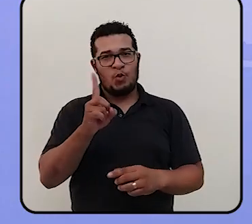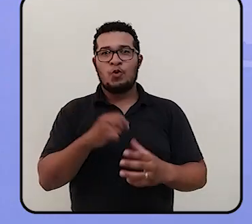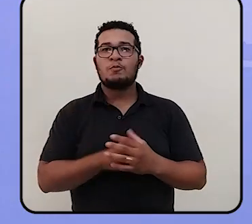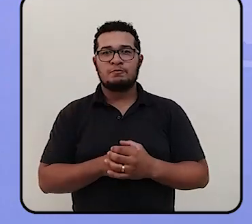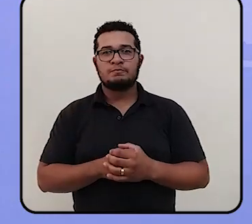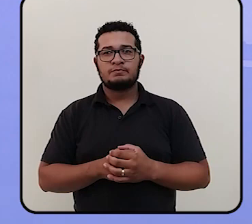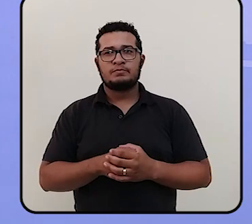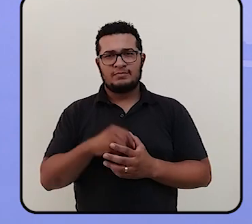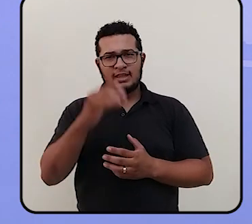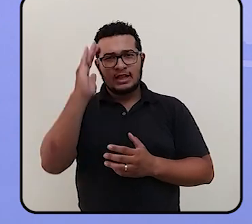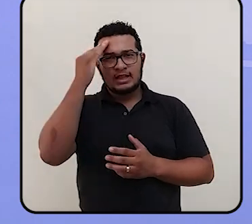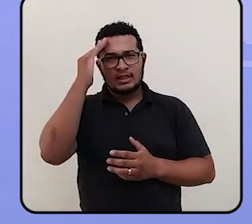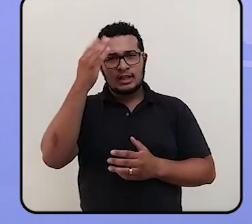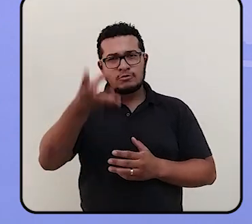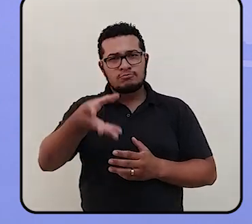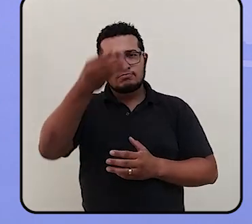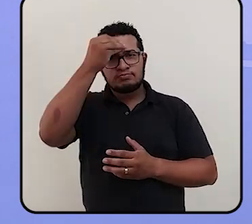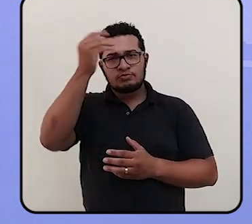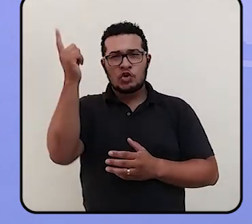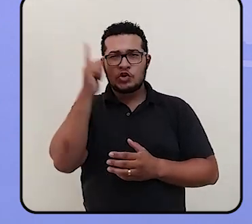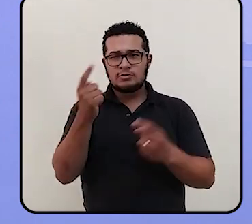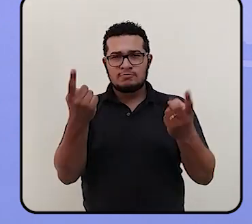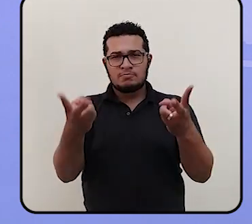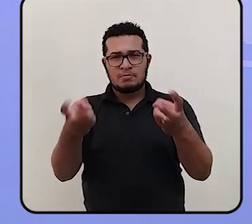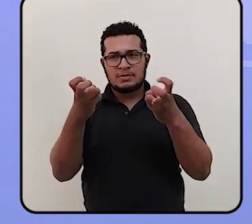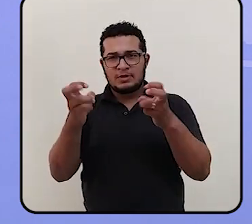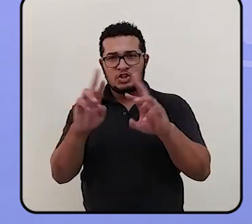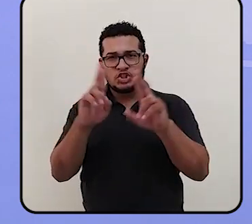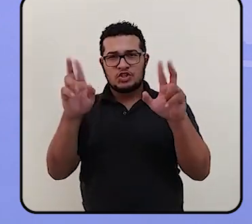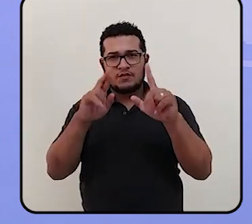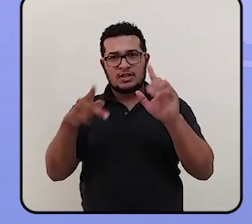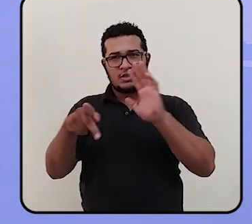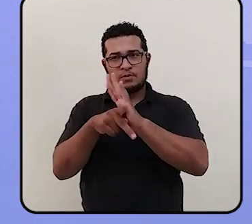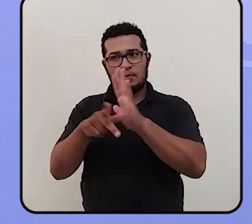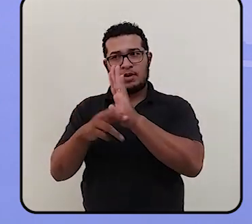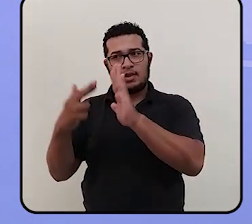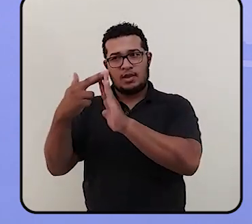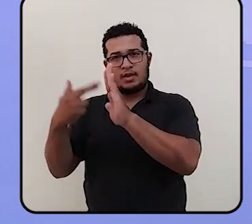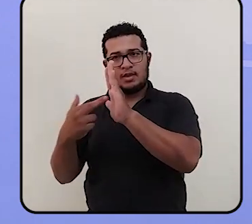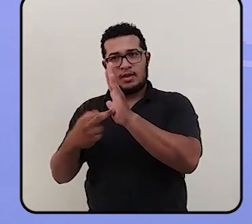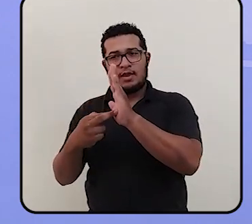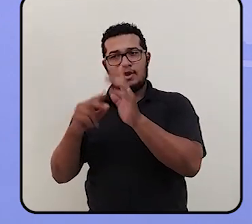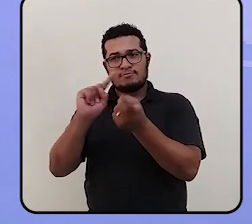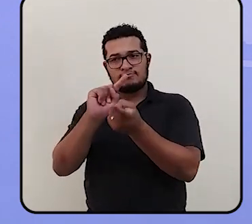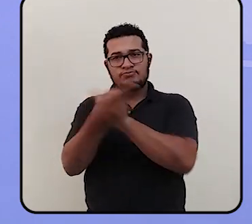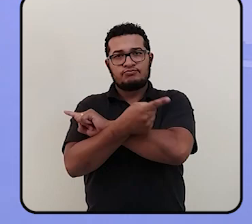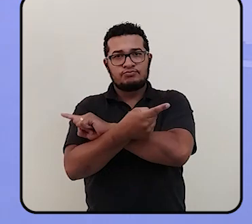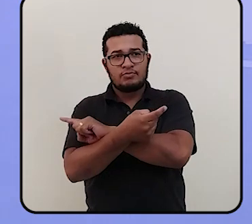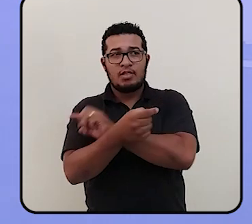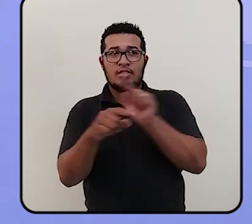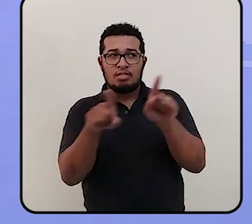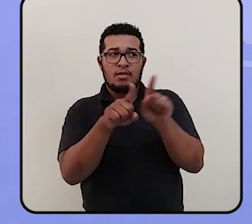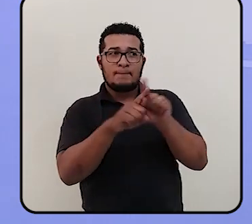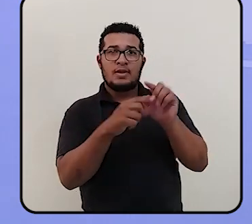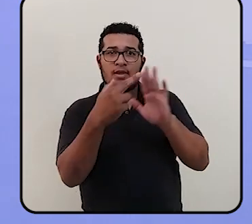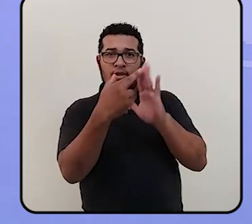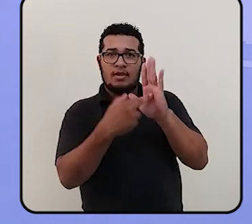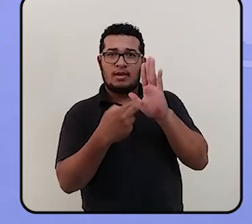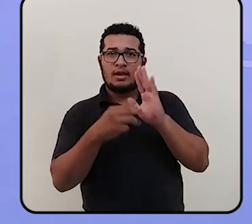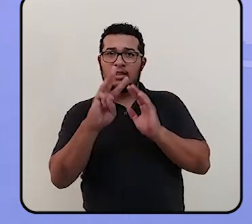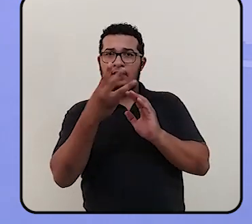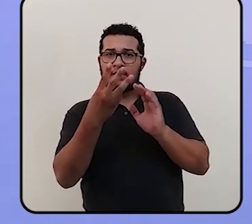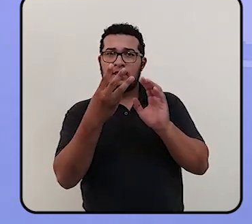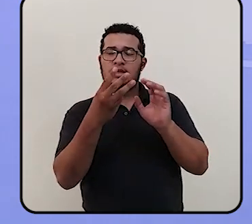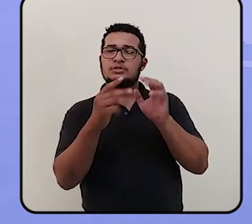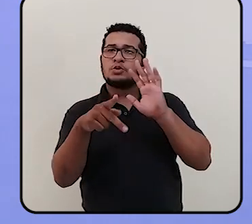paralela. E aí? Conseguiu entender aí a diferença entre regra de 3 simples diretamente proporcional e